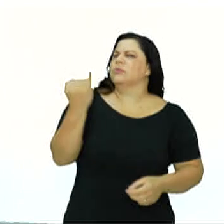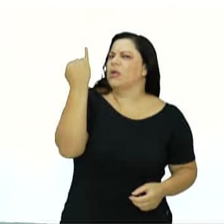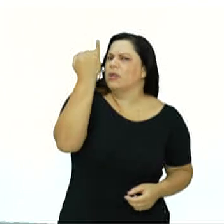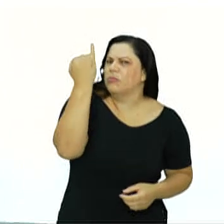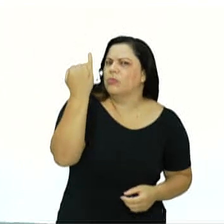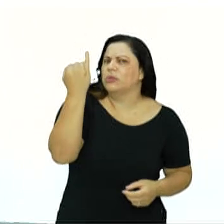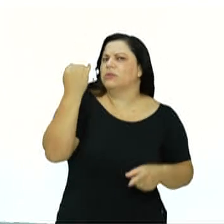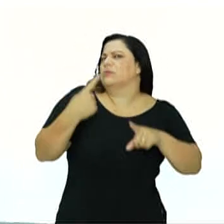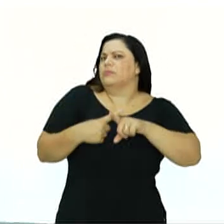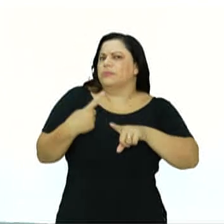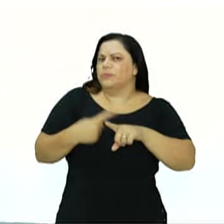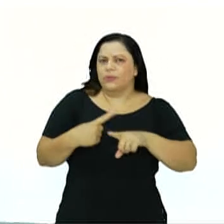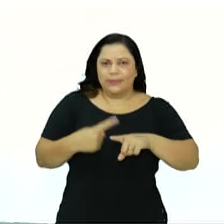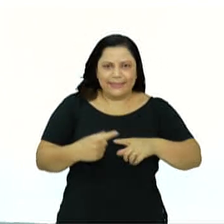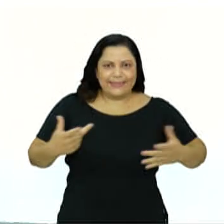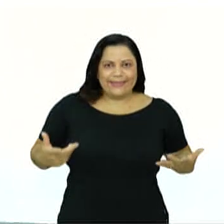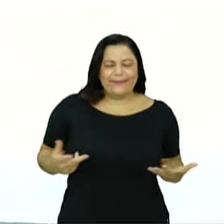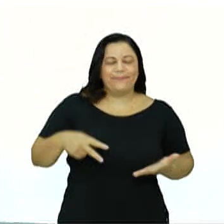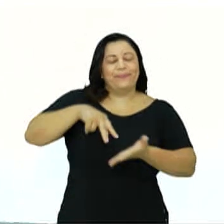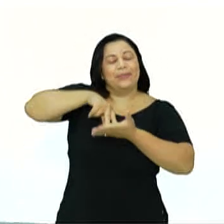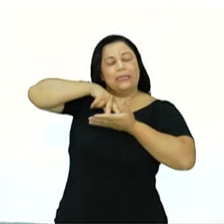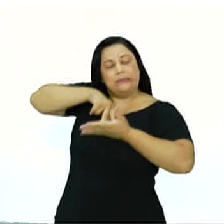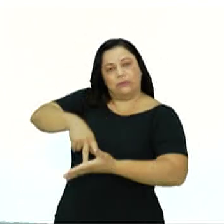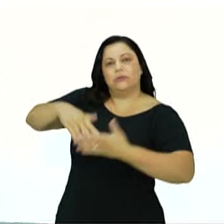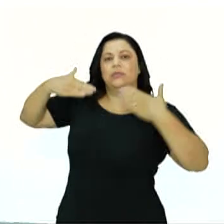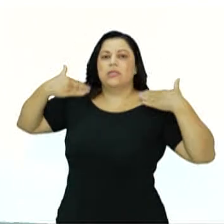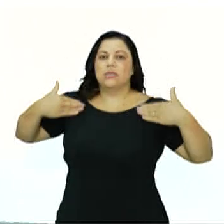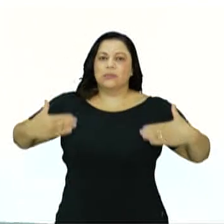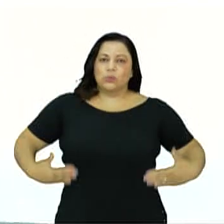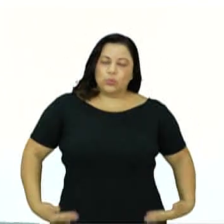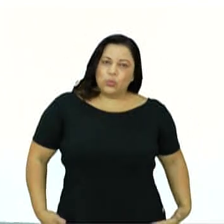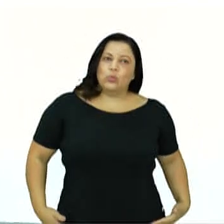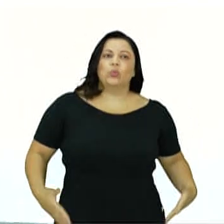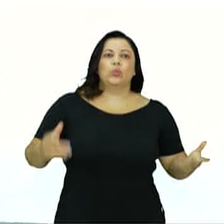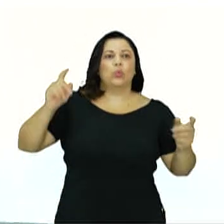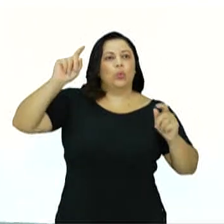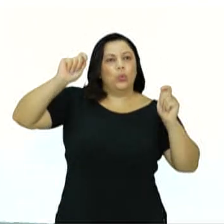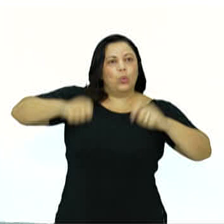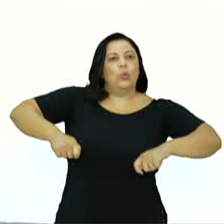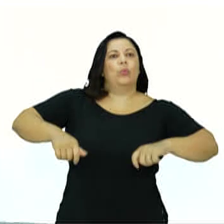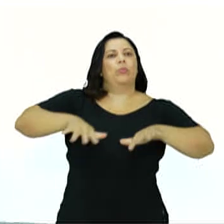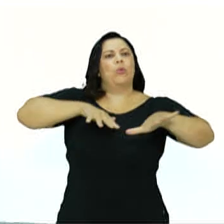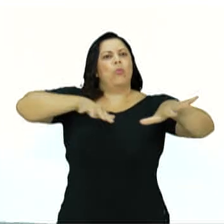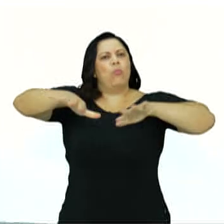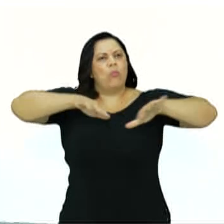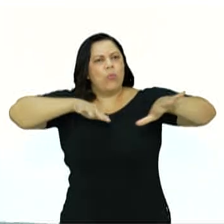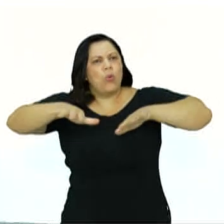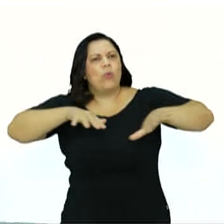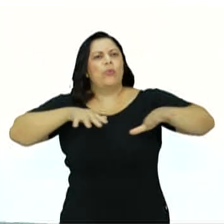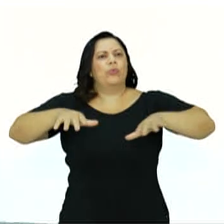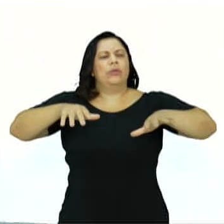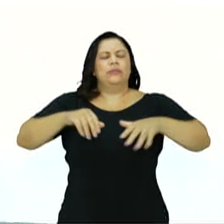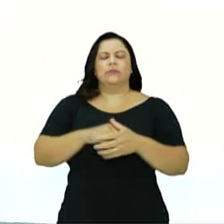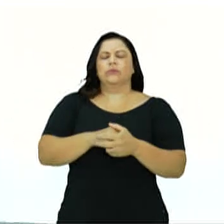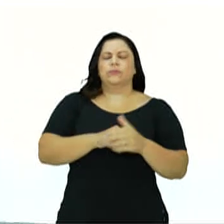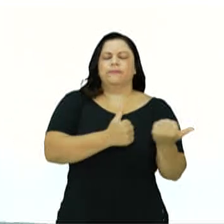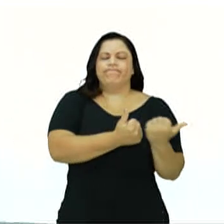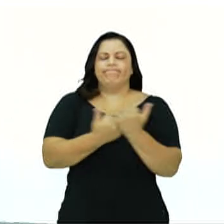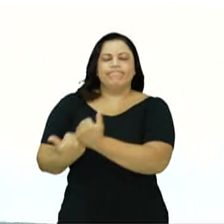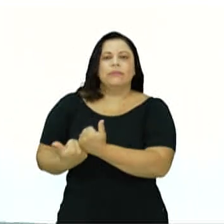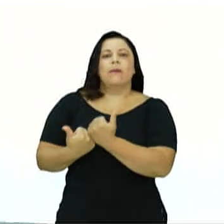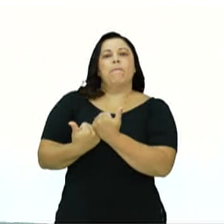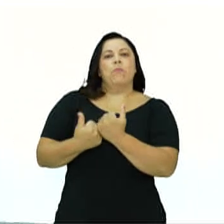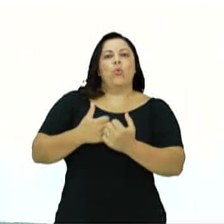sentido, Sustentação do corpo é uma das funções, realização de movimentos servindo de apoio para os músculos, então